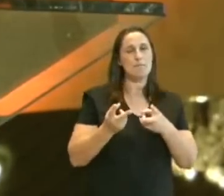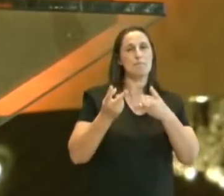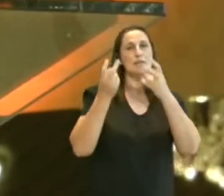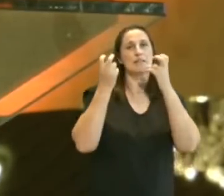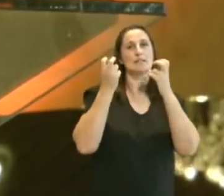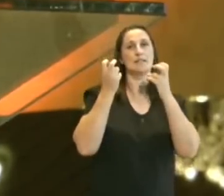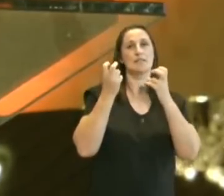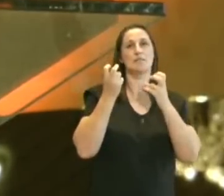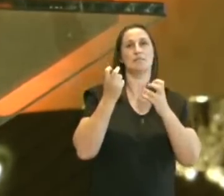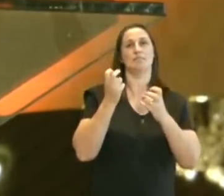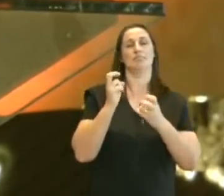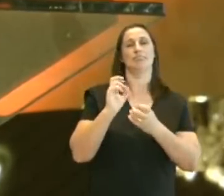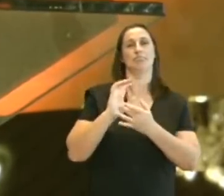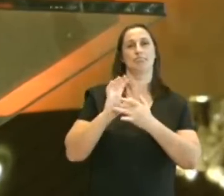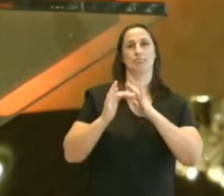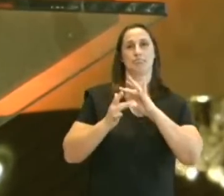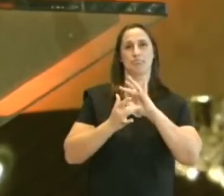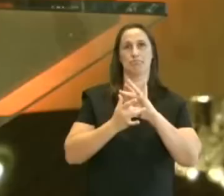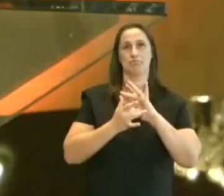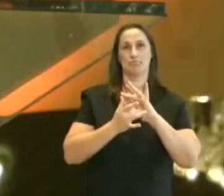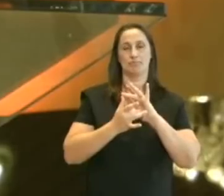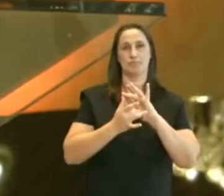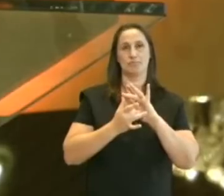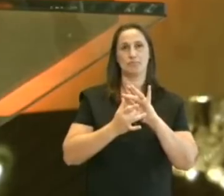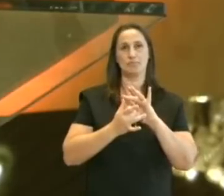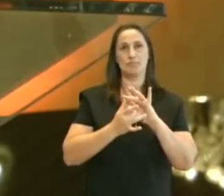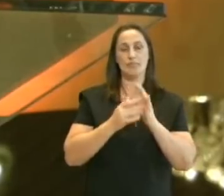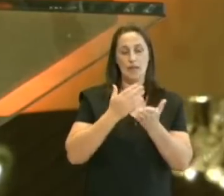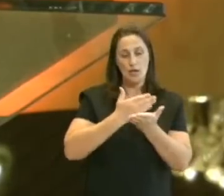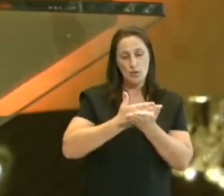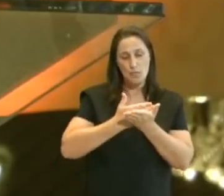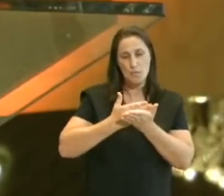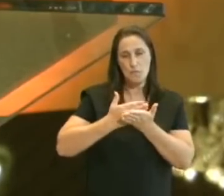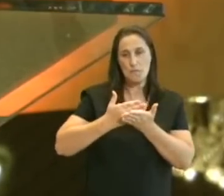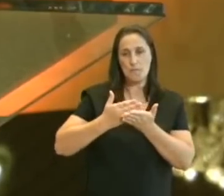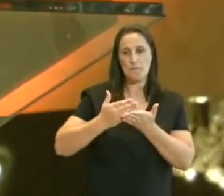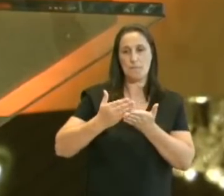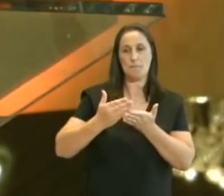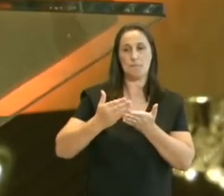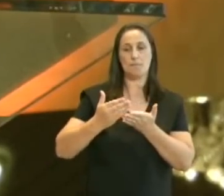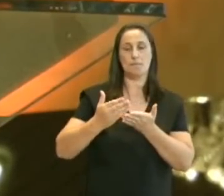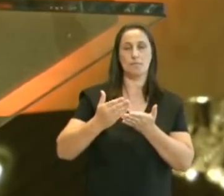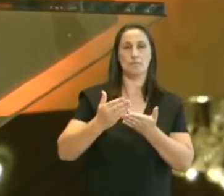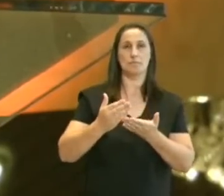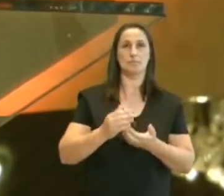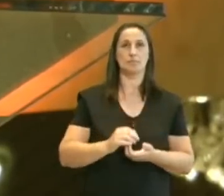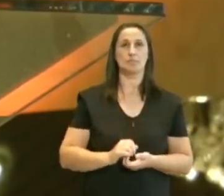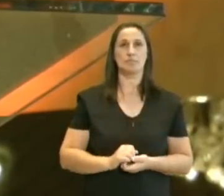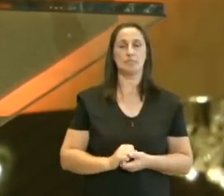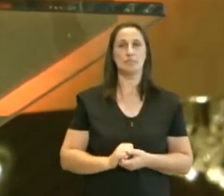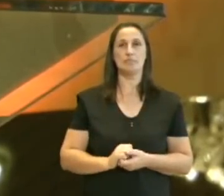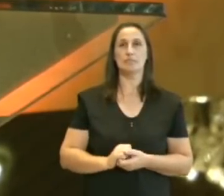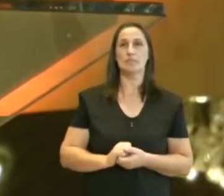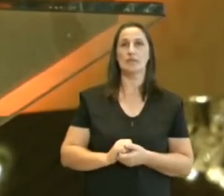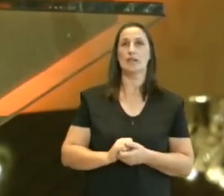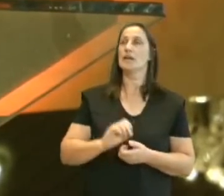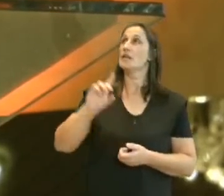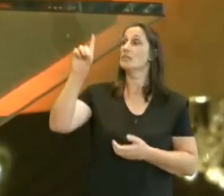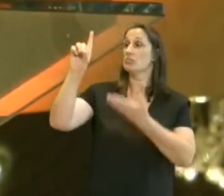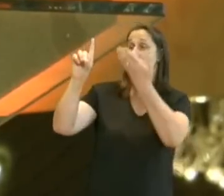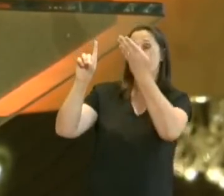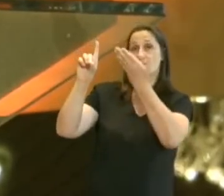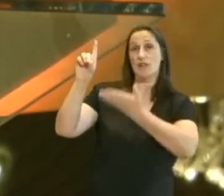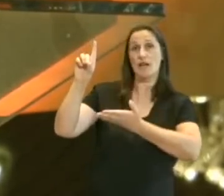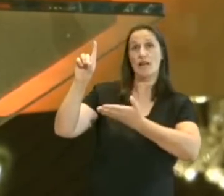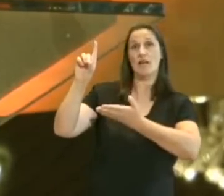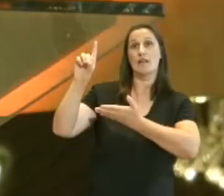Deus. E essa releitura começa por aquilo que Deus é e aquilo que